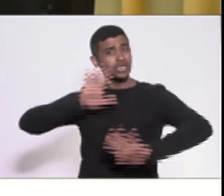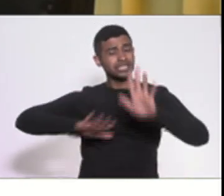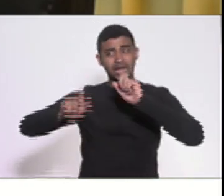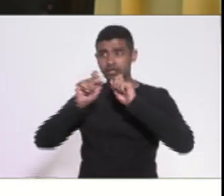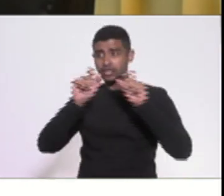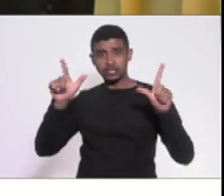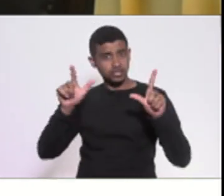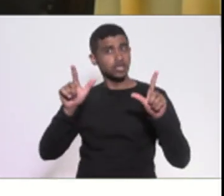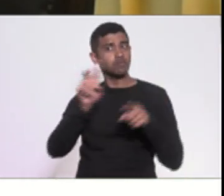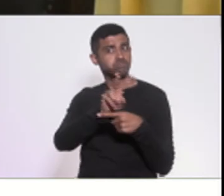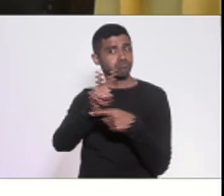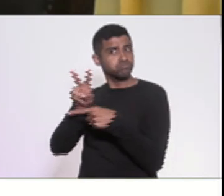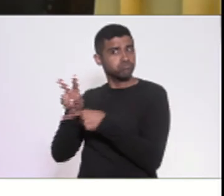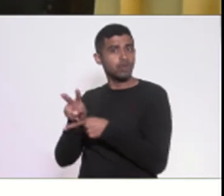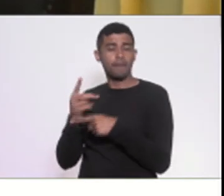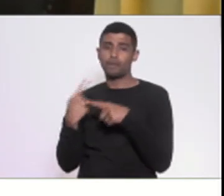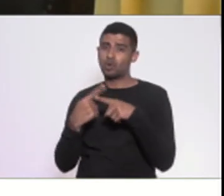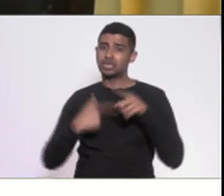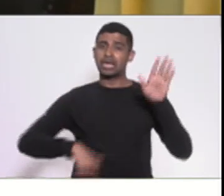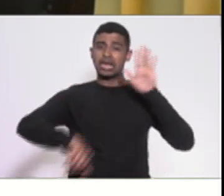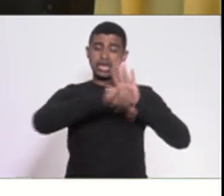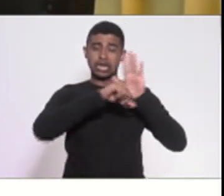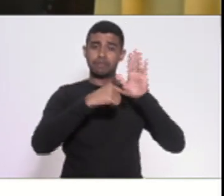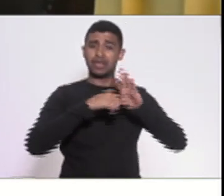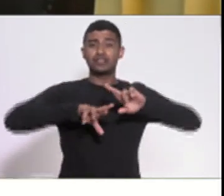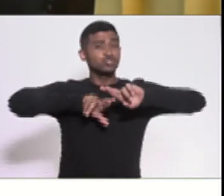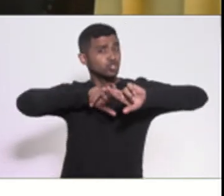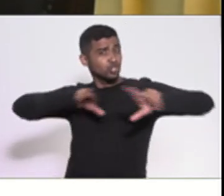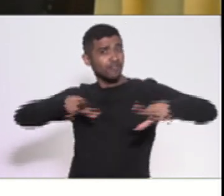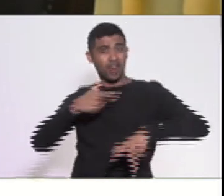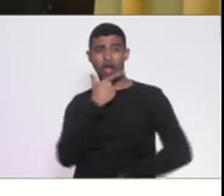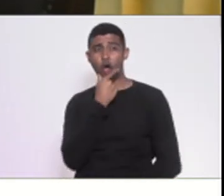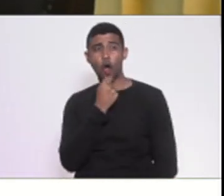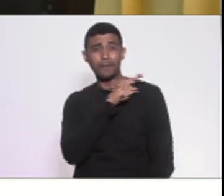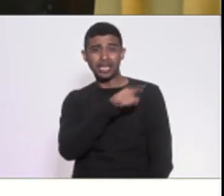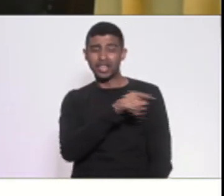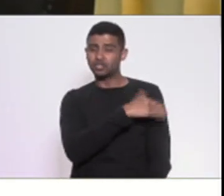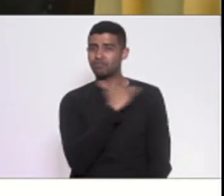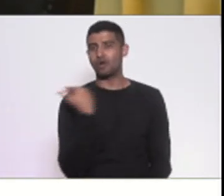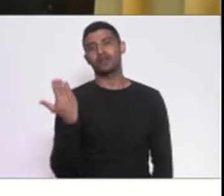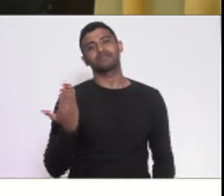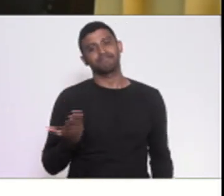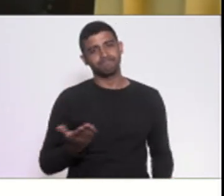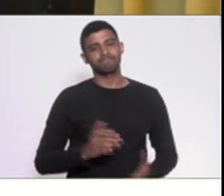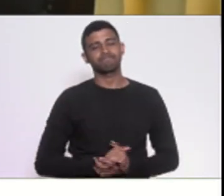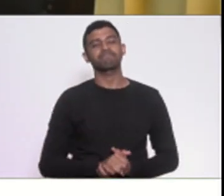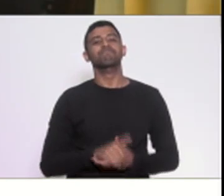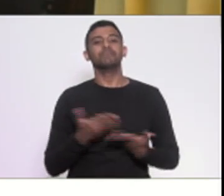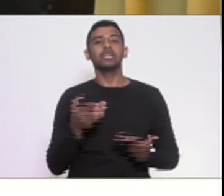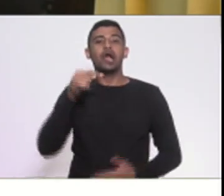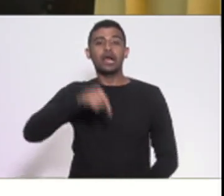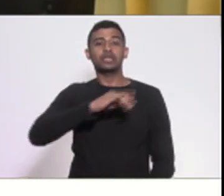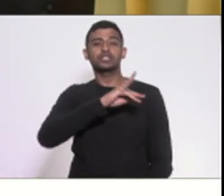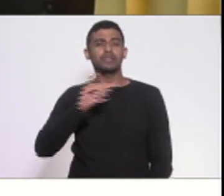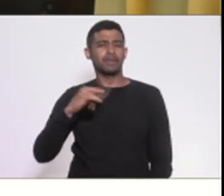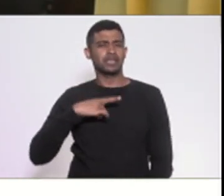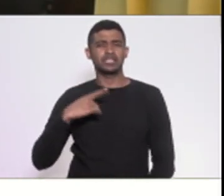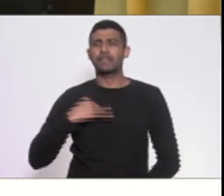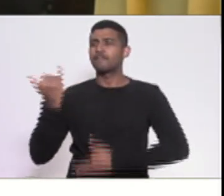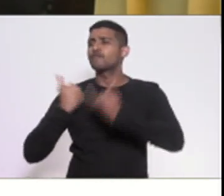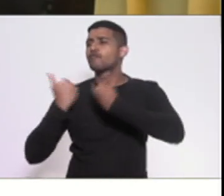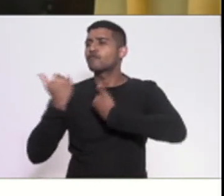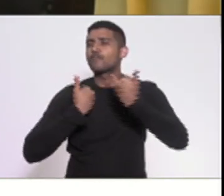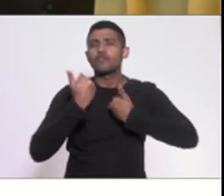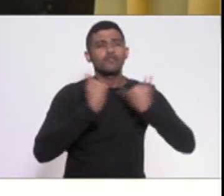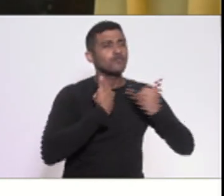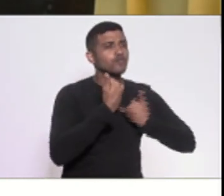crime, porque é, sim, um crime muito diferente daquele em que os homens perdem a vida. E esta CPI coletou dados concretos